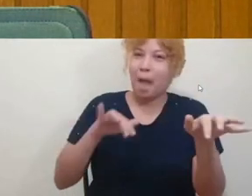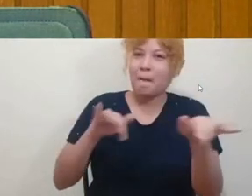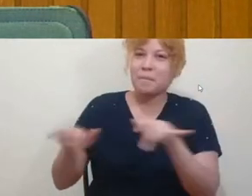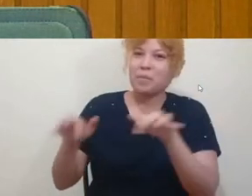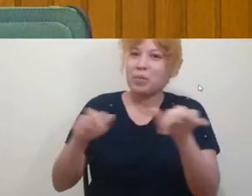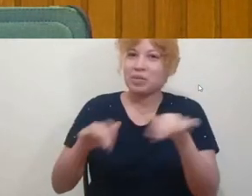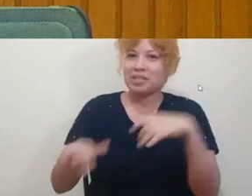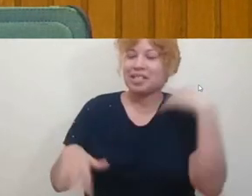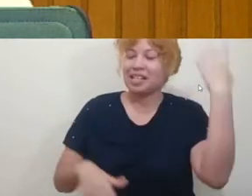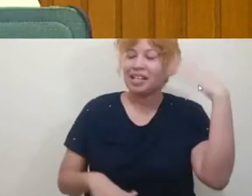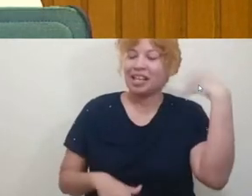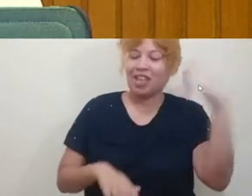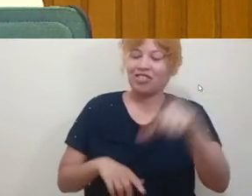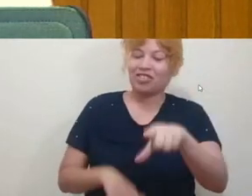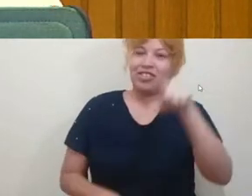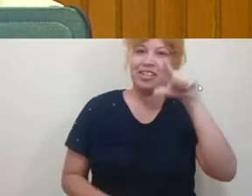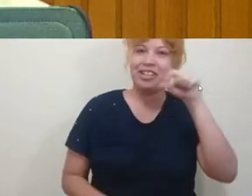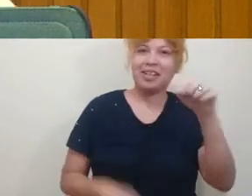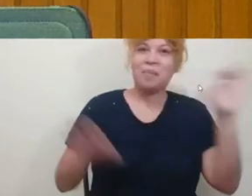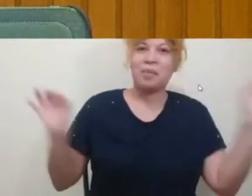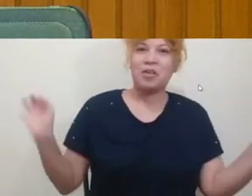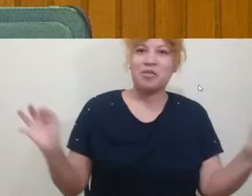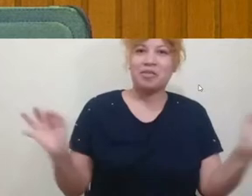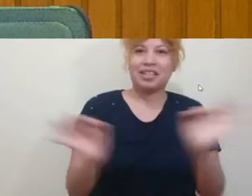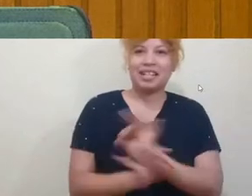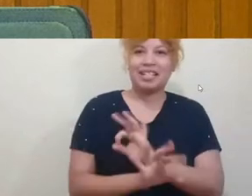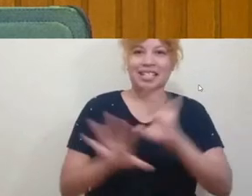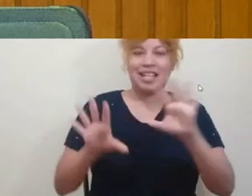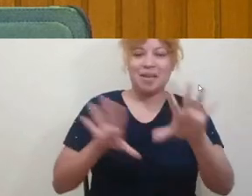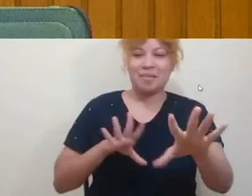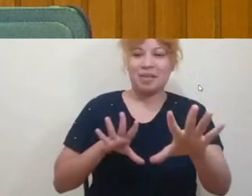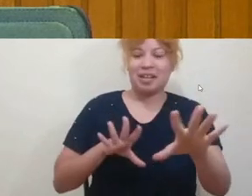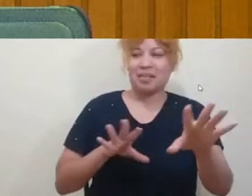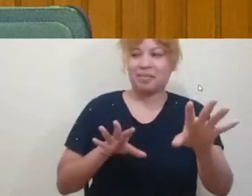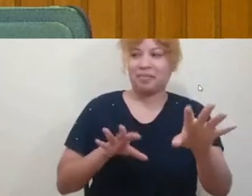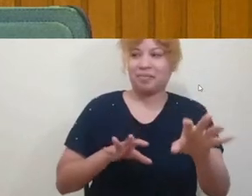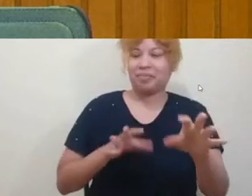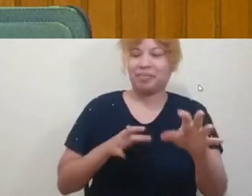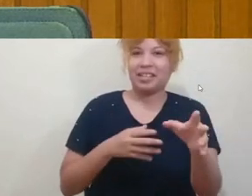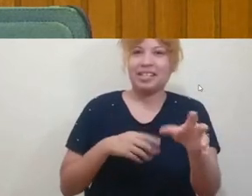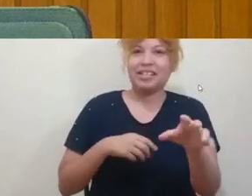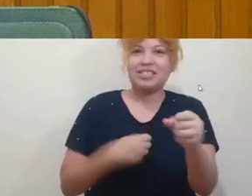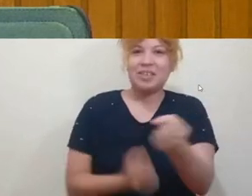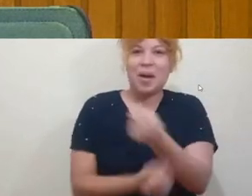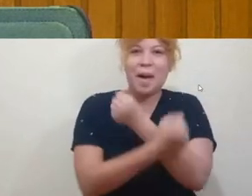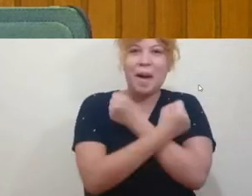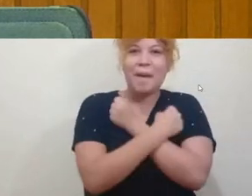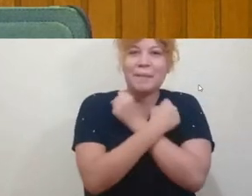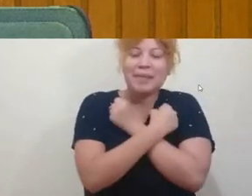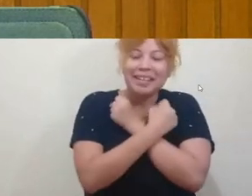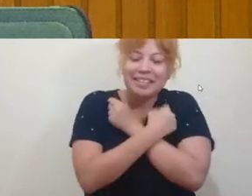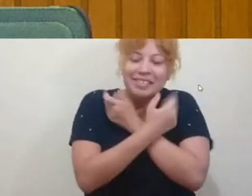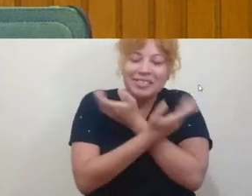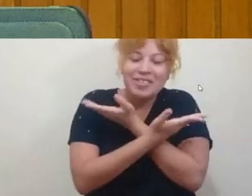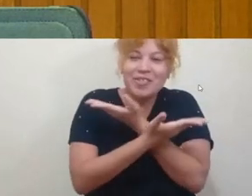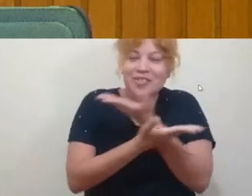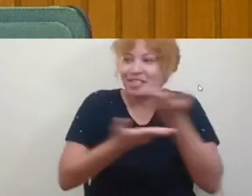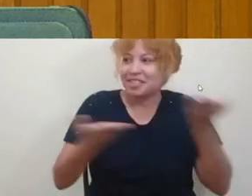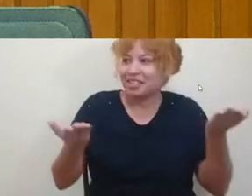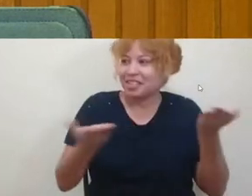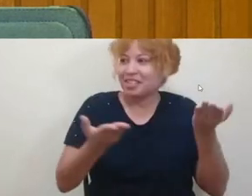espero que em breve a gente possa arrancar essa danada dessa máscara, estar lá no centro de convenções, se abraçando, tirando